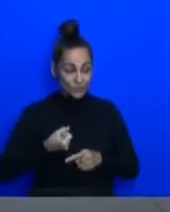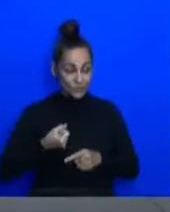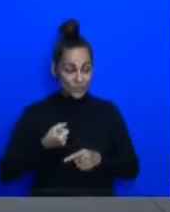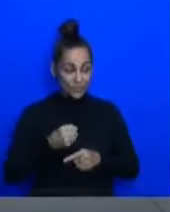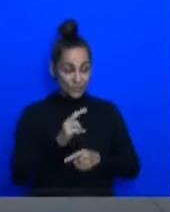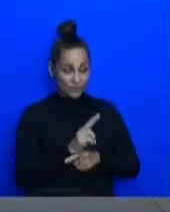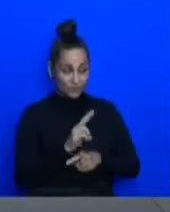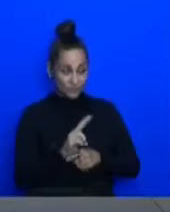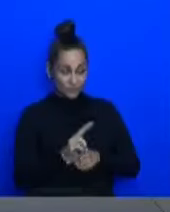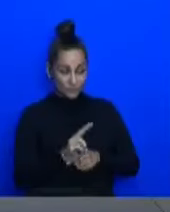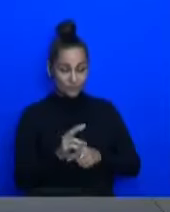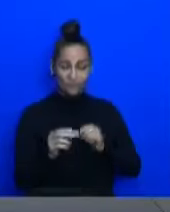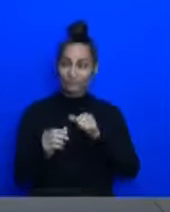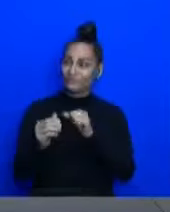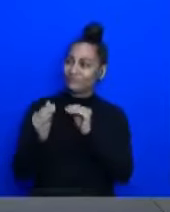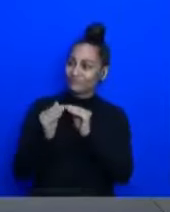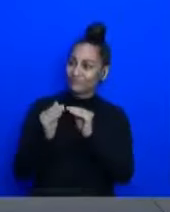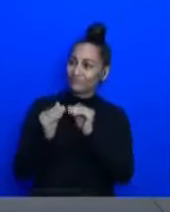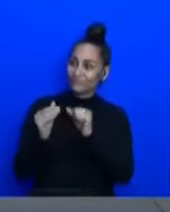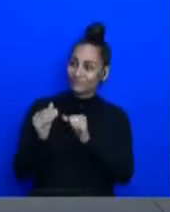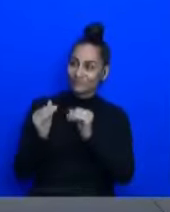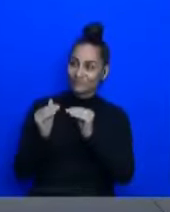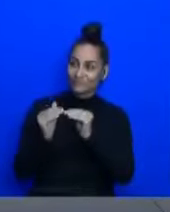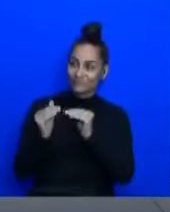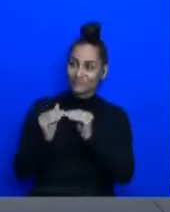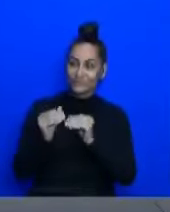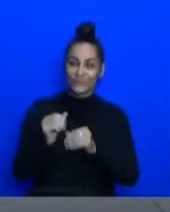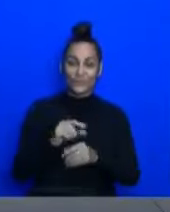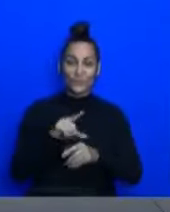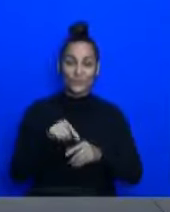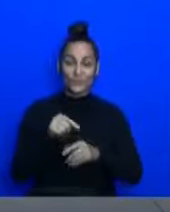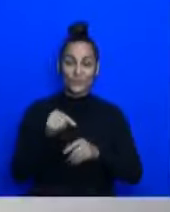os números sorteados, senhoras auditoras? Sim, confirmo. Sim, confirmo. Ok, números sorteados confirmados.